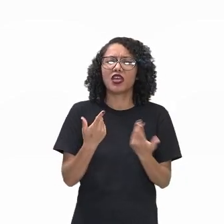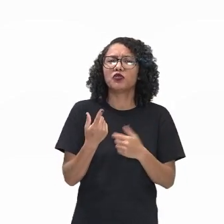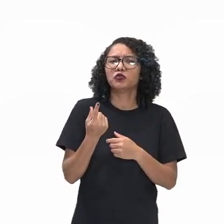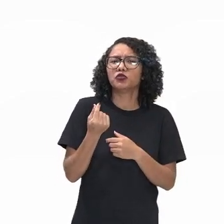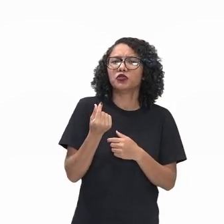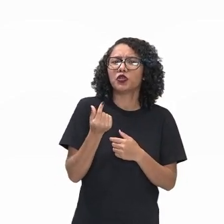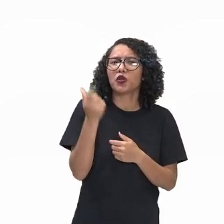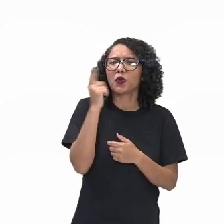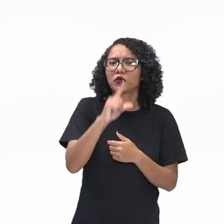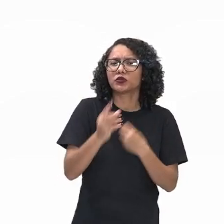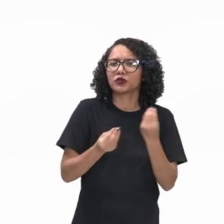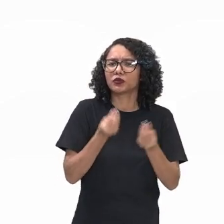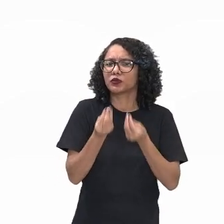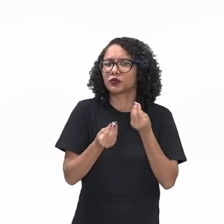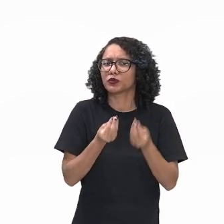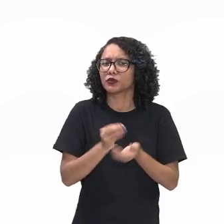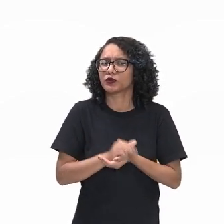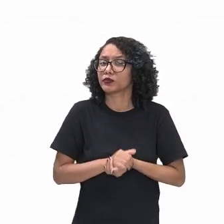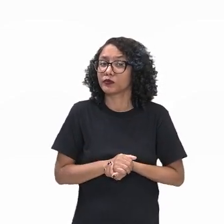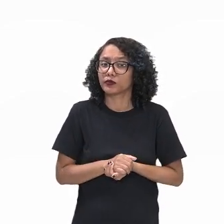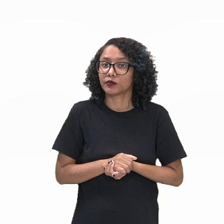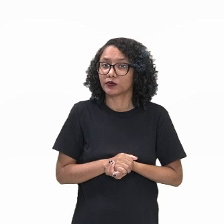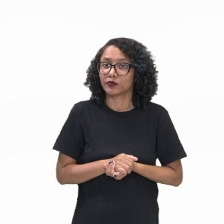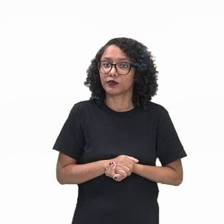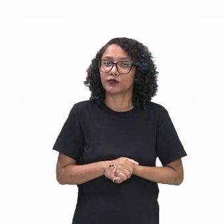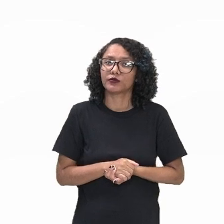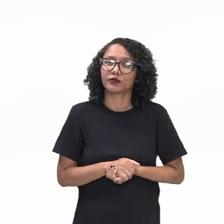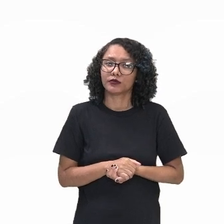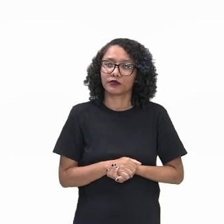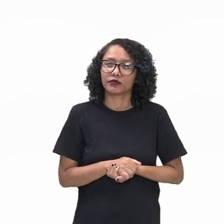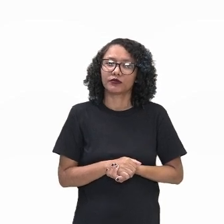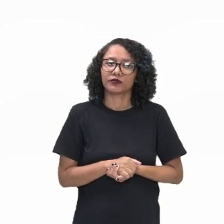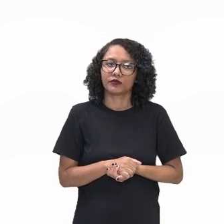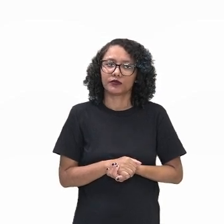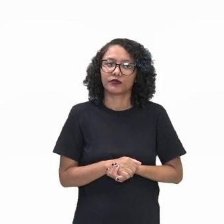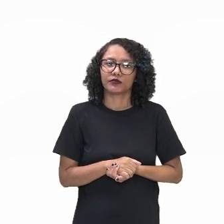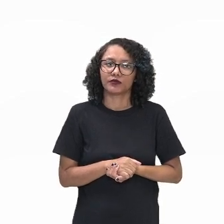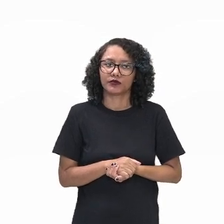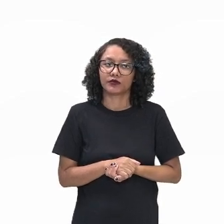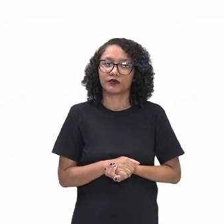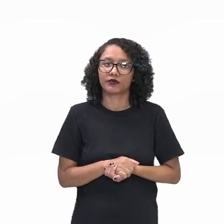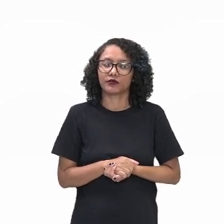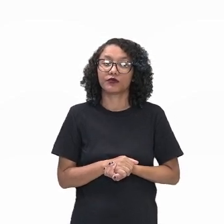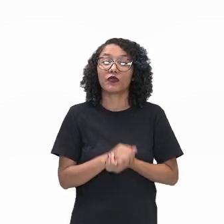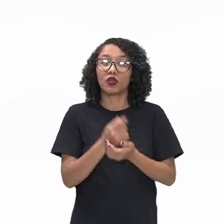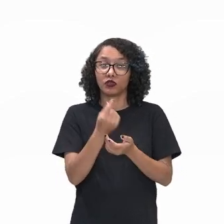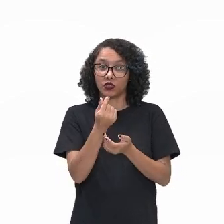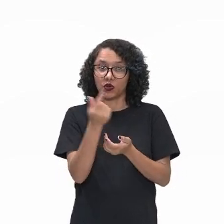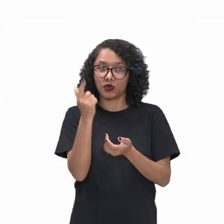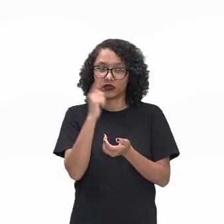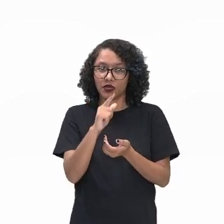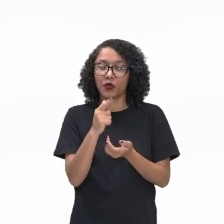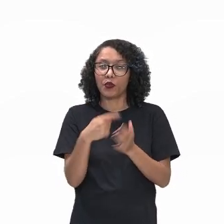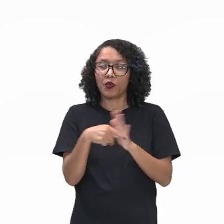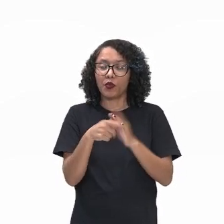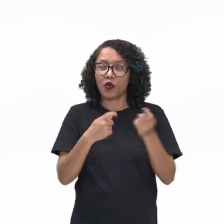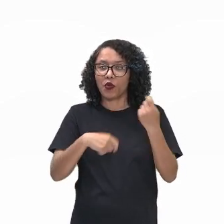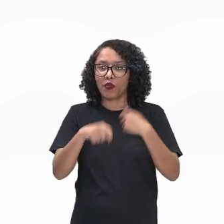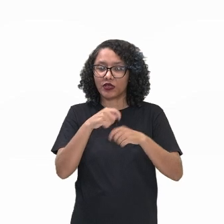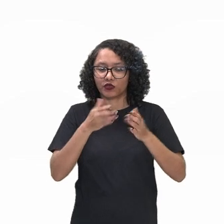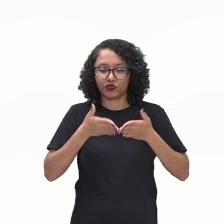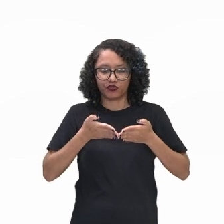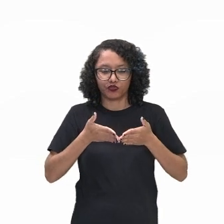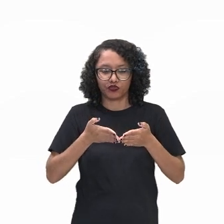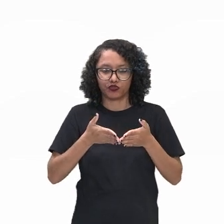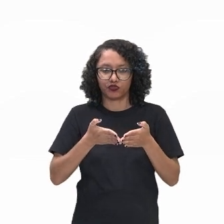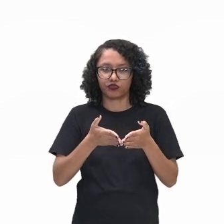dinheiro, professora? Esse capital? Esse capital, ele é oriundo do comércio ultramarino